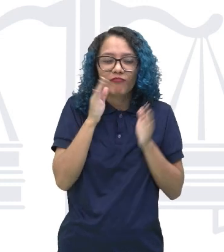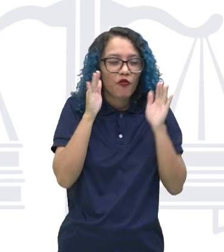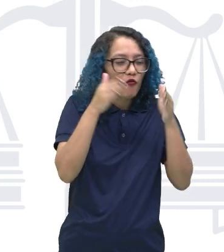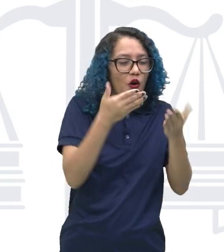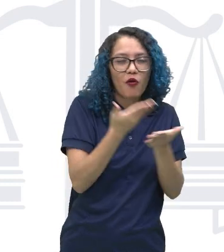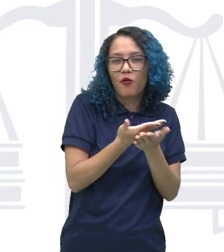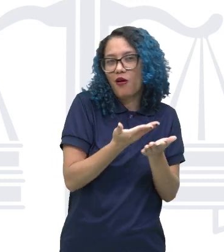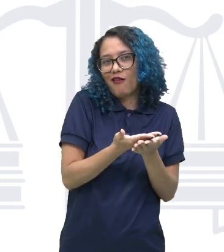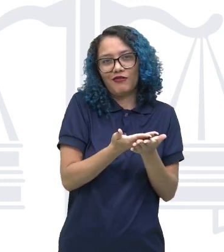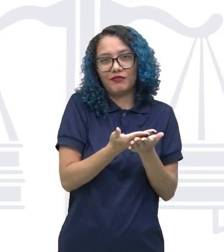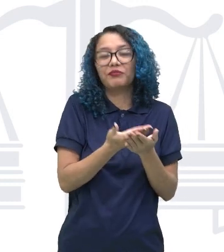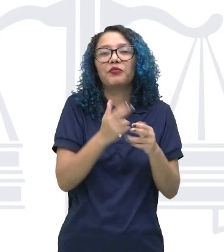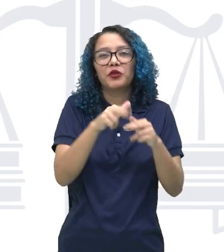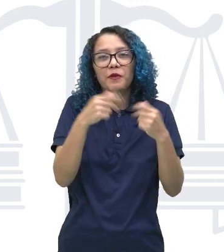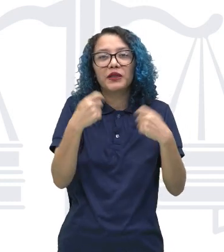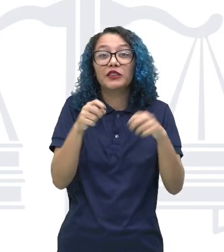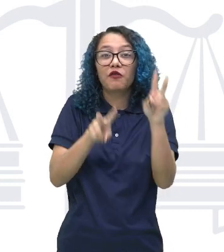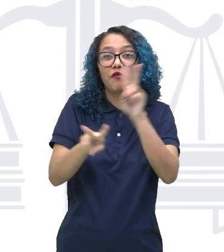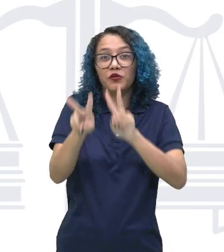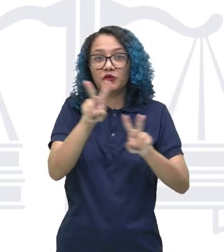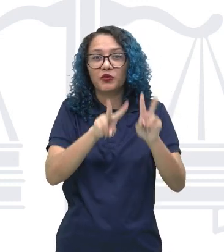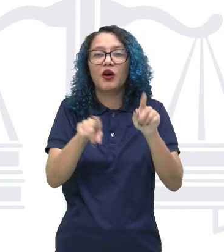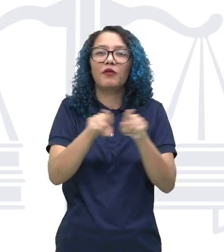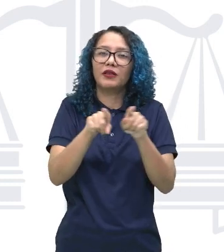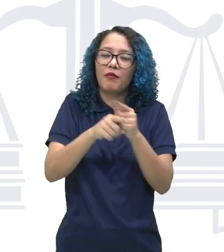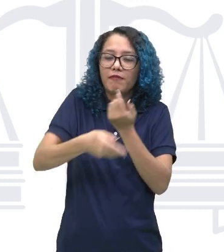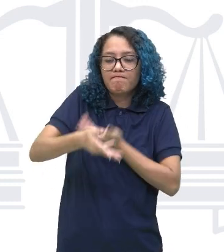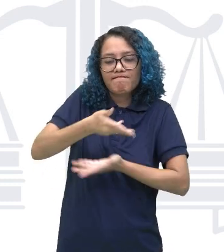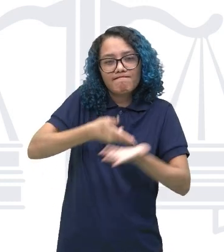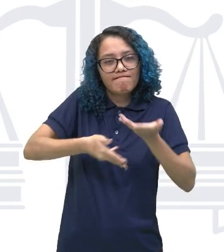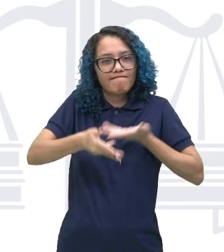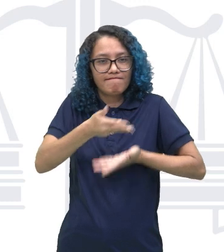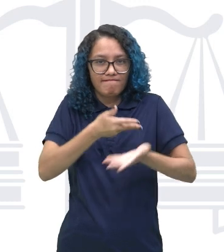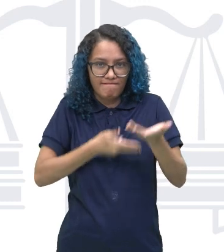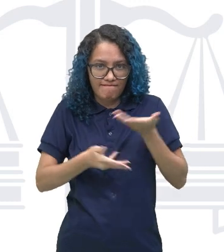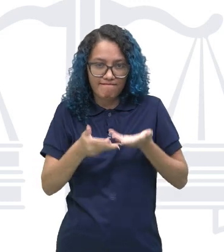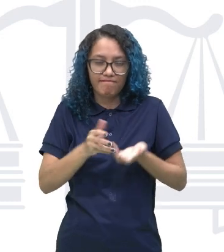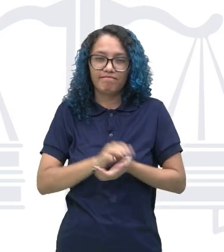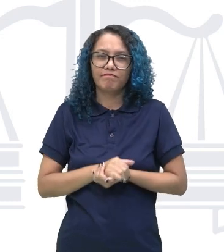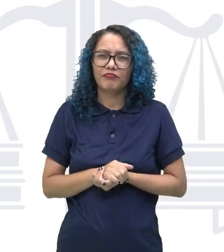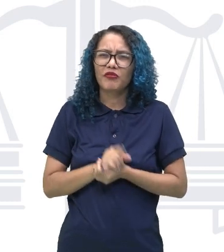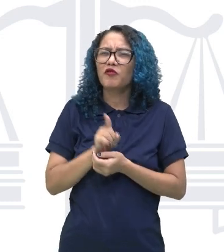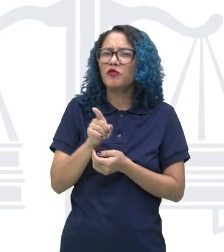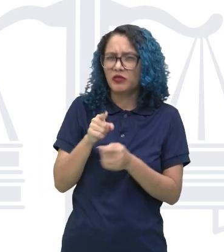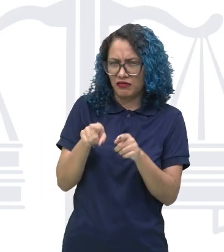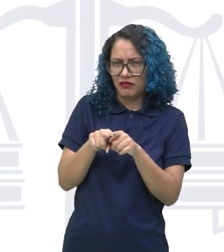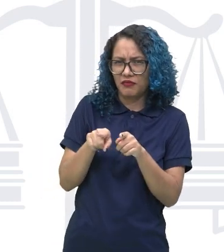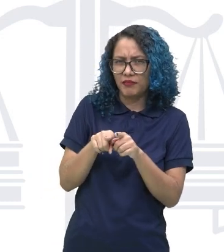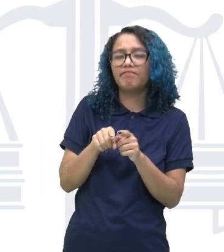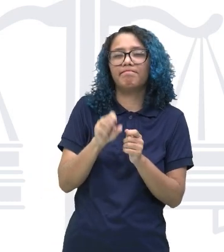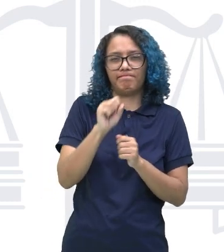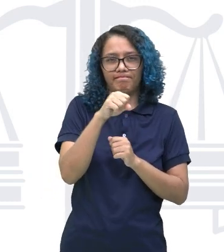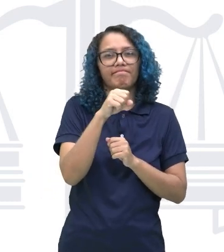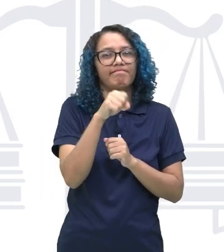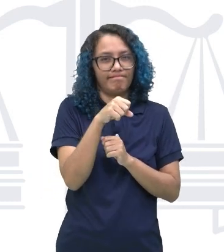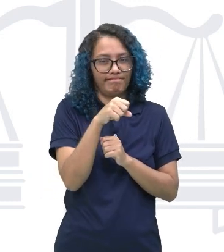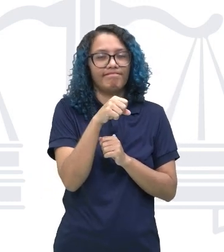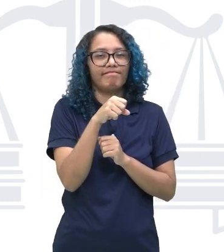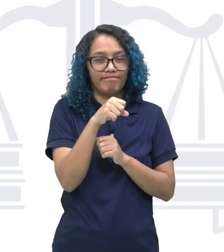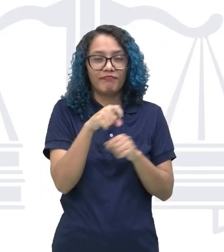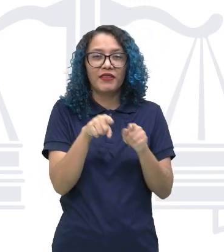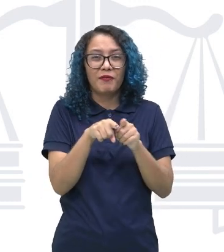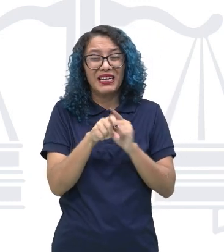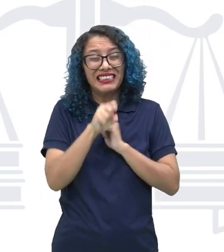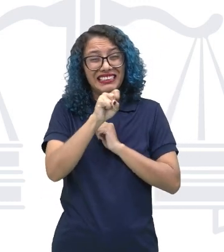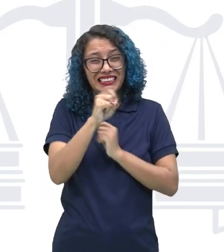preciso do visual e da necessidade de interação. E você, professora Kaelen? Eu também vou nesse mesmo caminho, Emily. Aulas que são